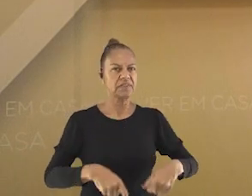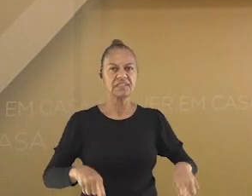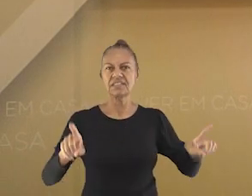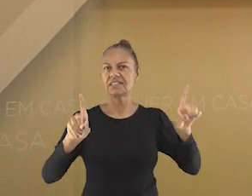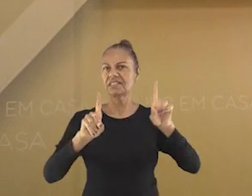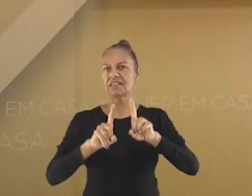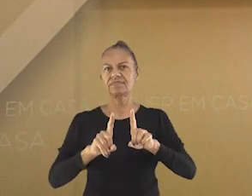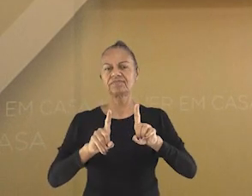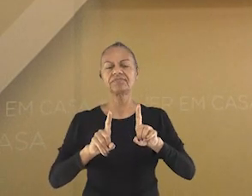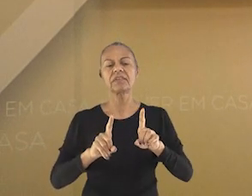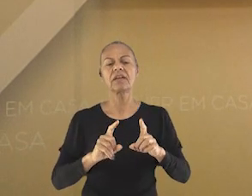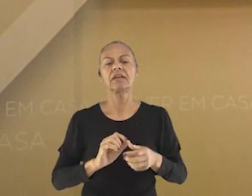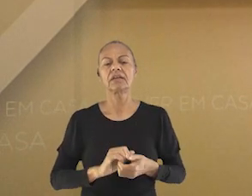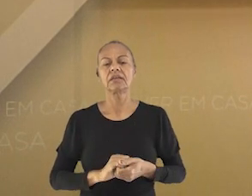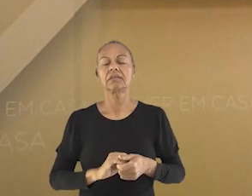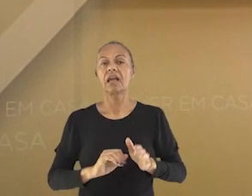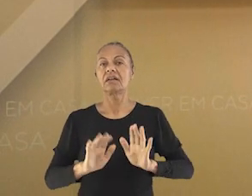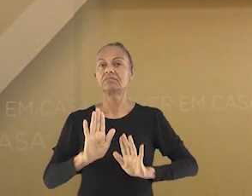produtos utilizados.